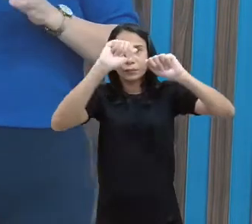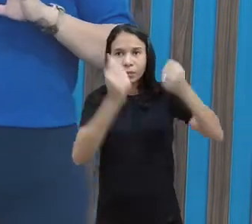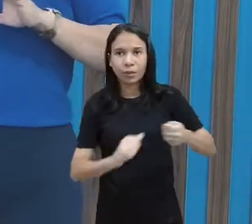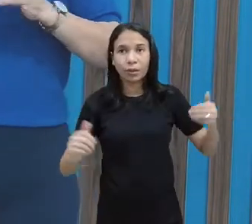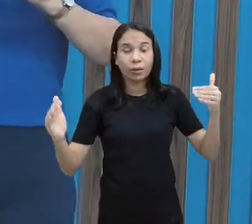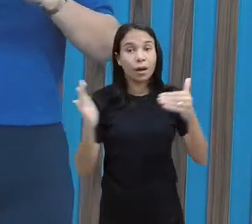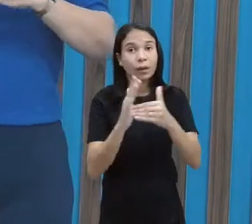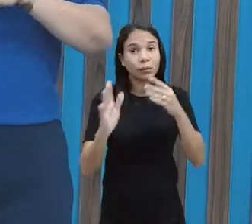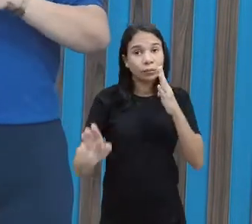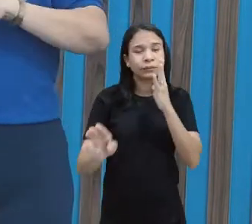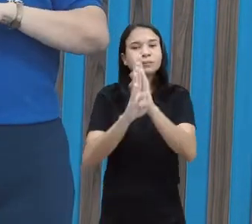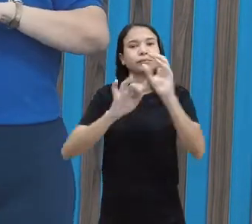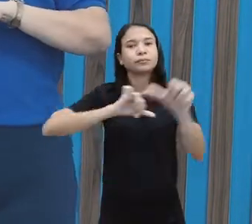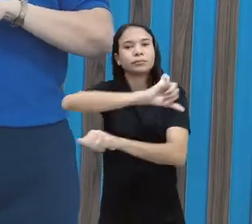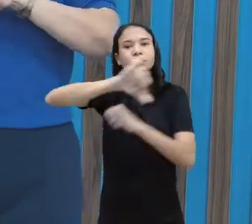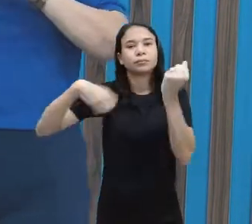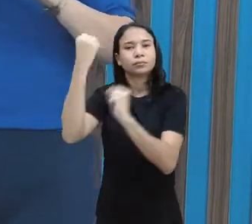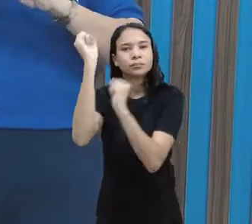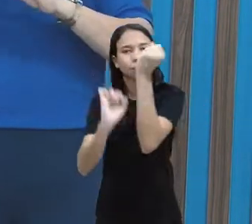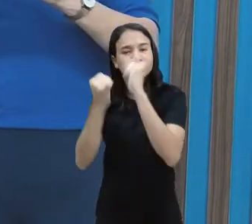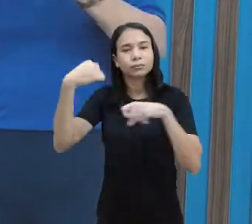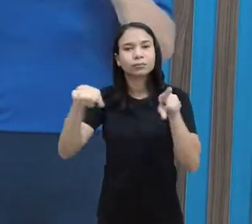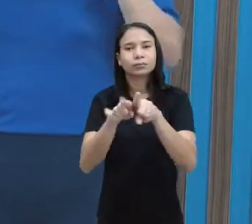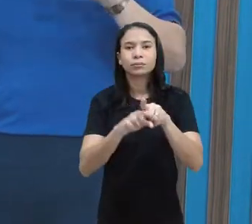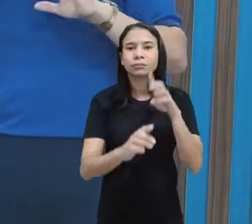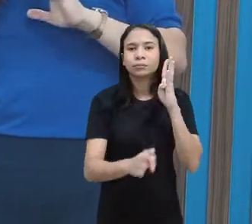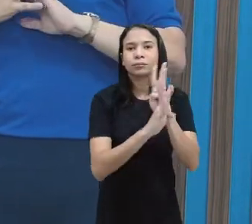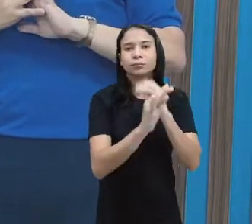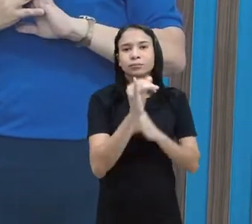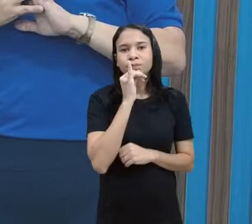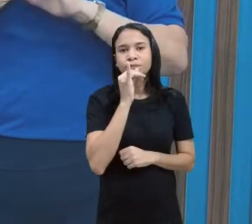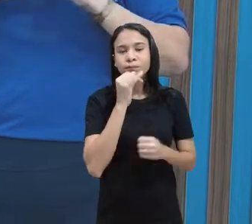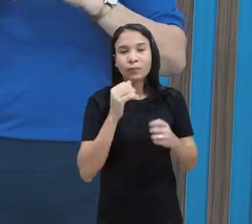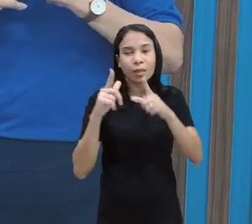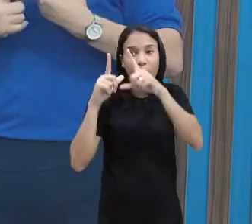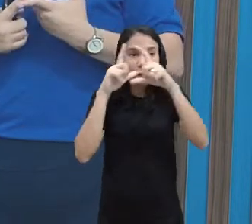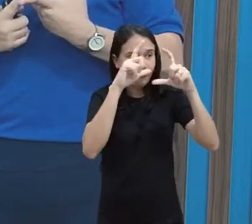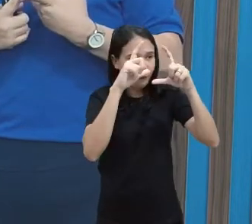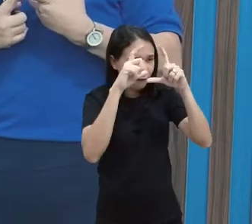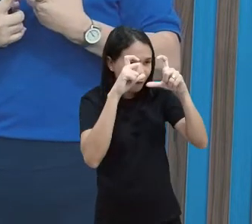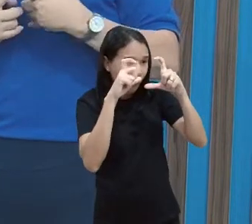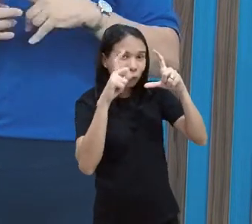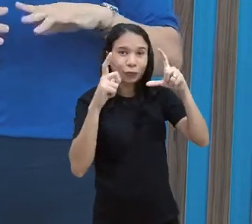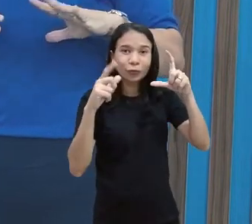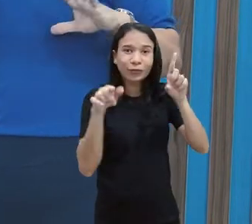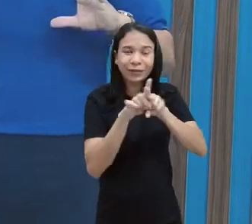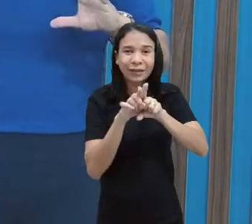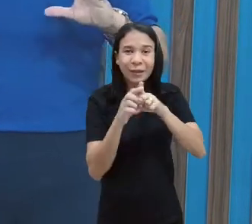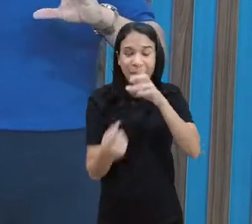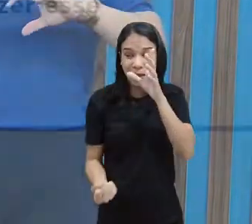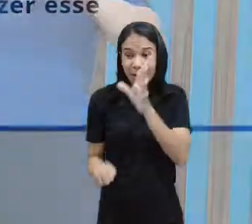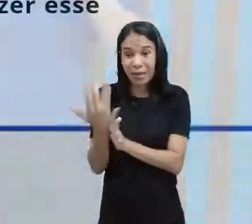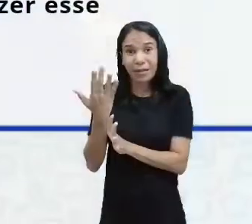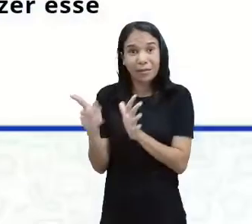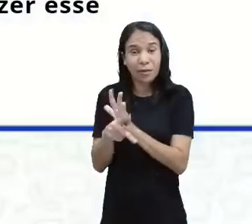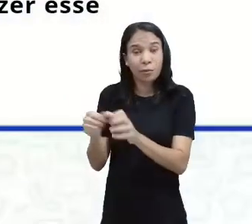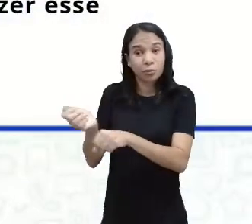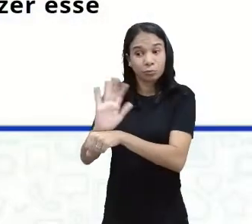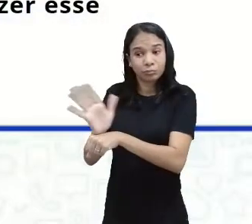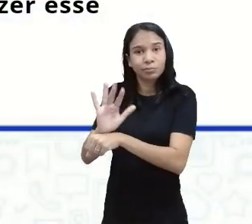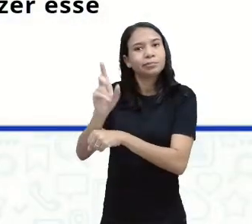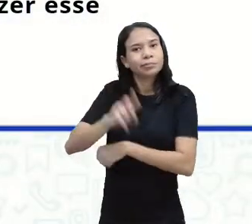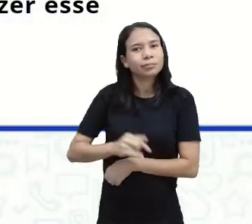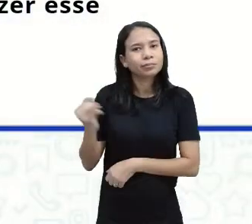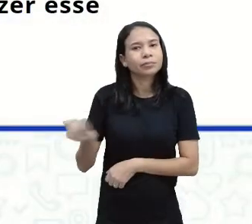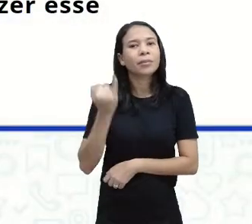o descobrimento, até a Revolução Industrial e o descobrimento, por exemplo, da máquina fotográfica e do cinema, ela era importantíssima, porque